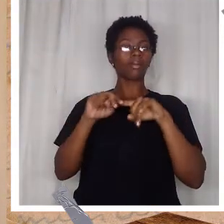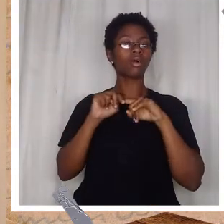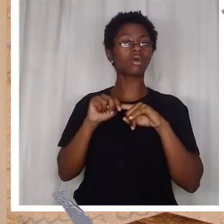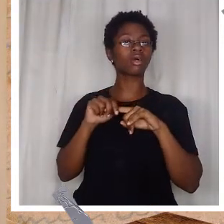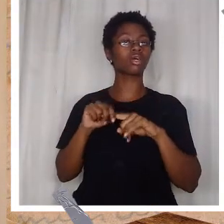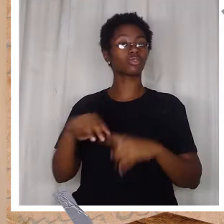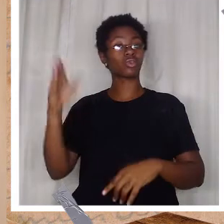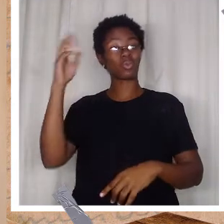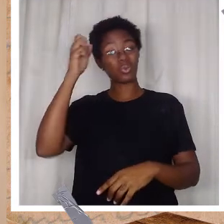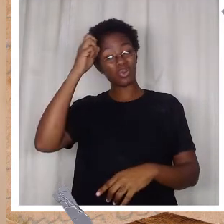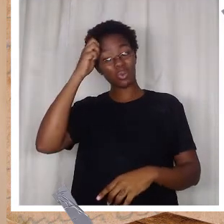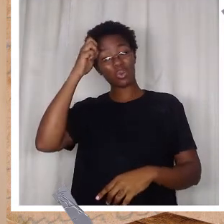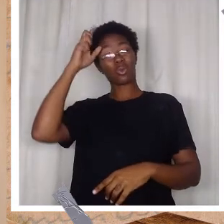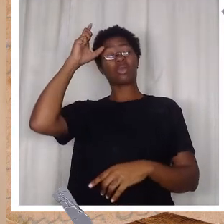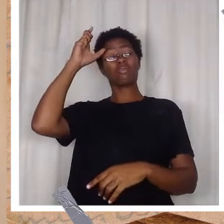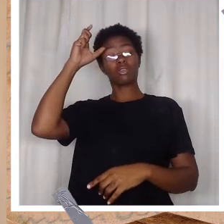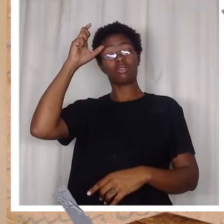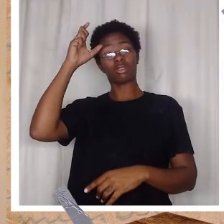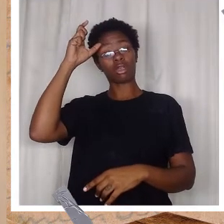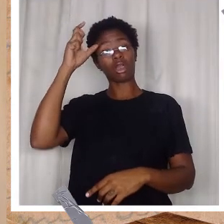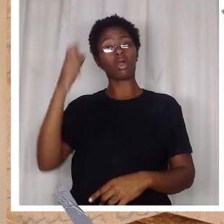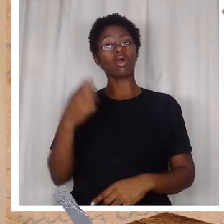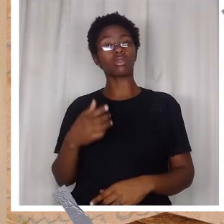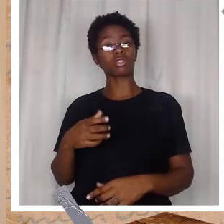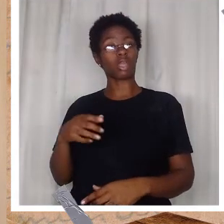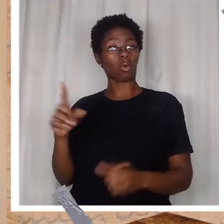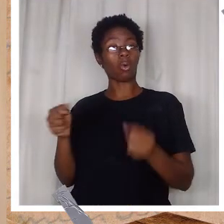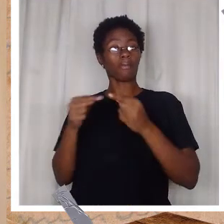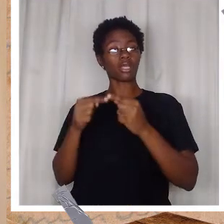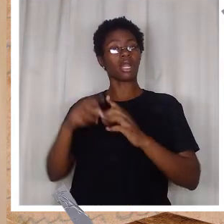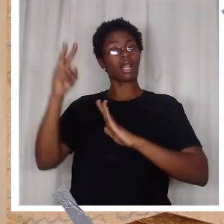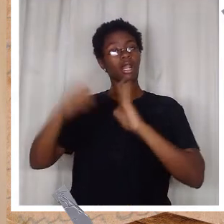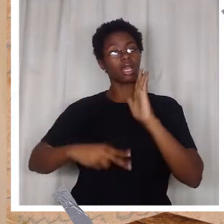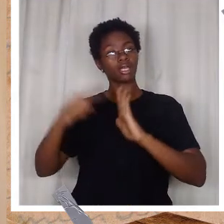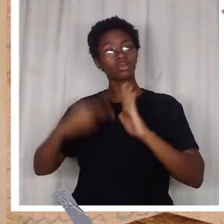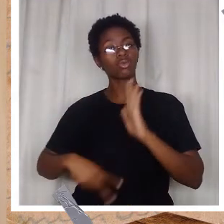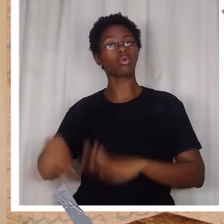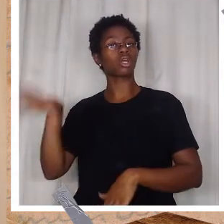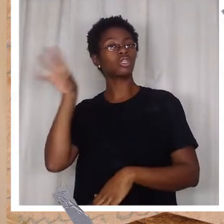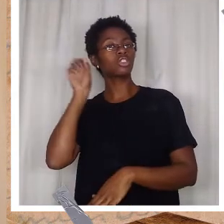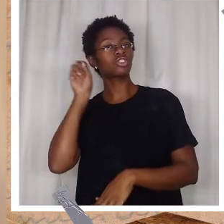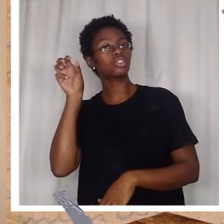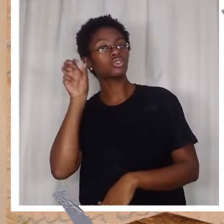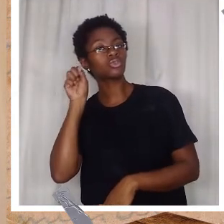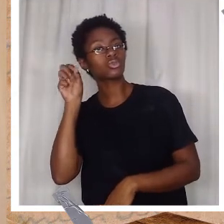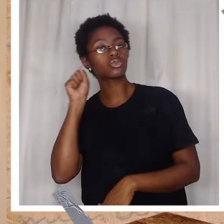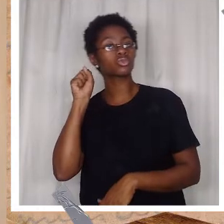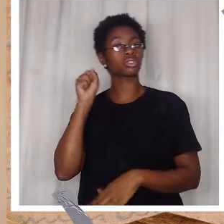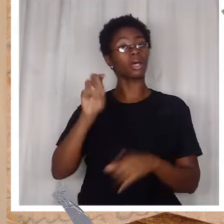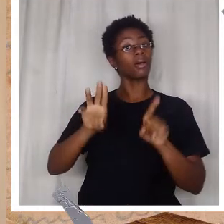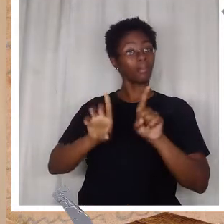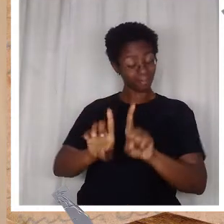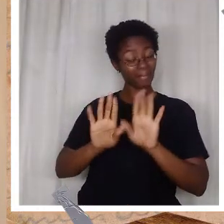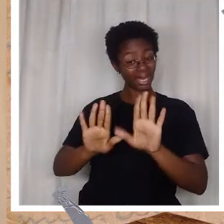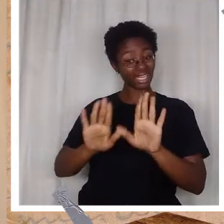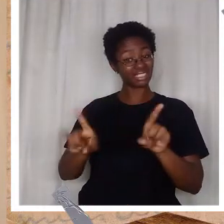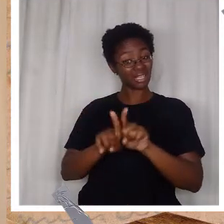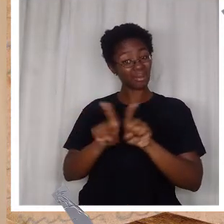na escuta, está na mas está na troca,